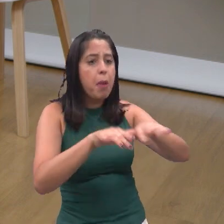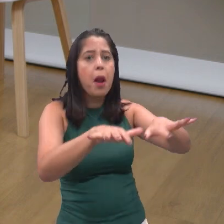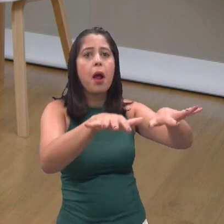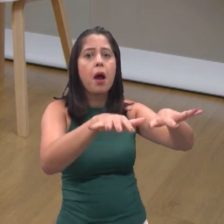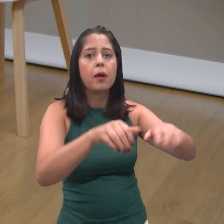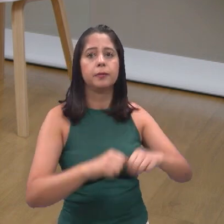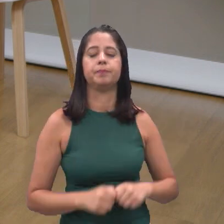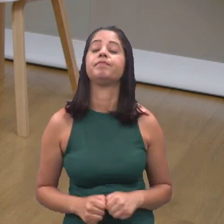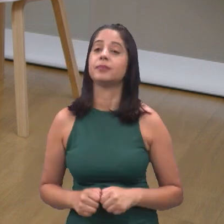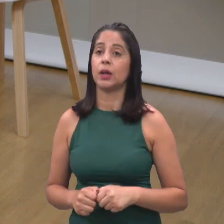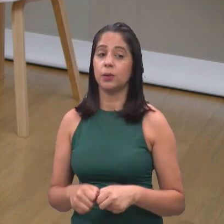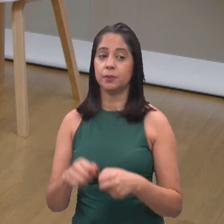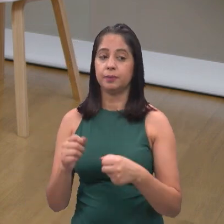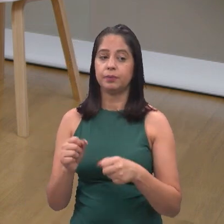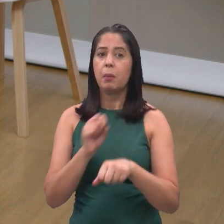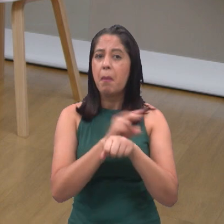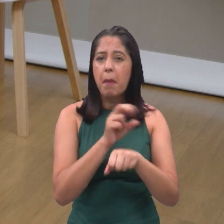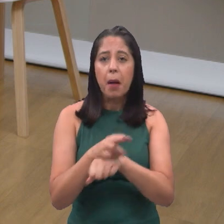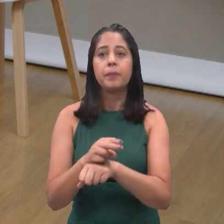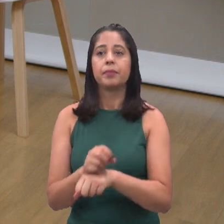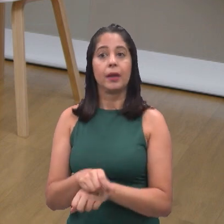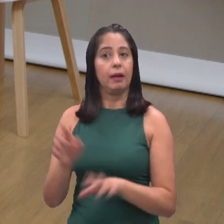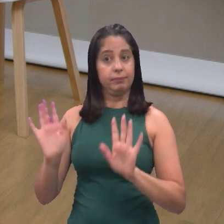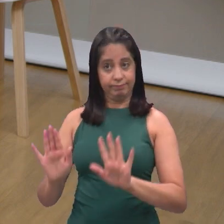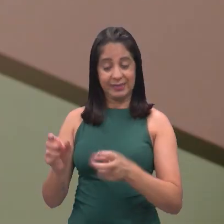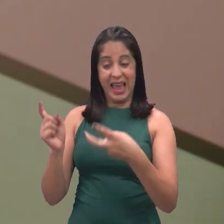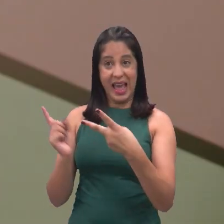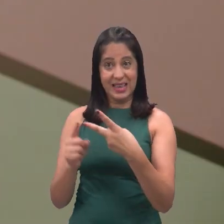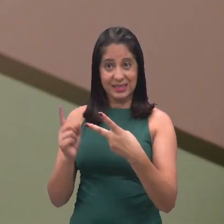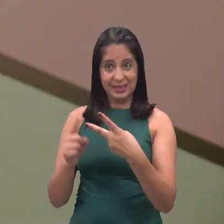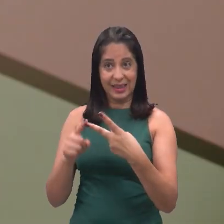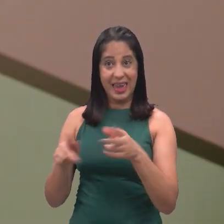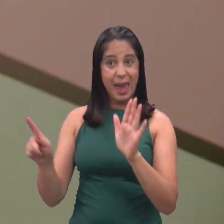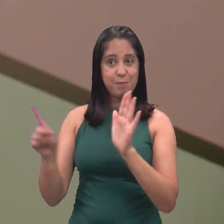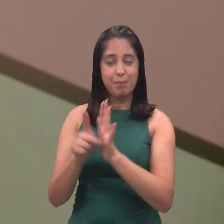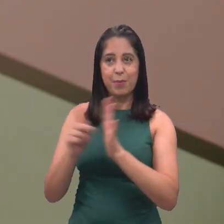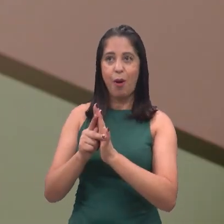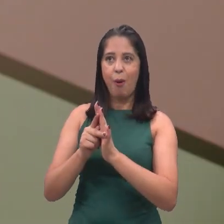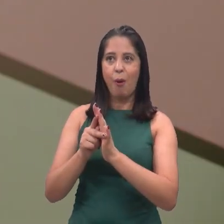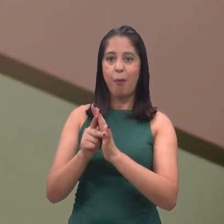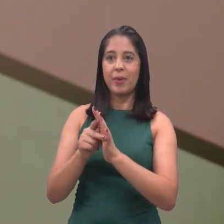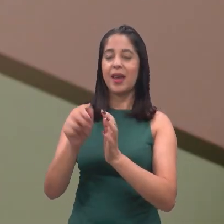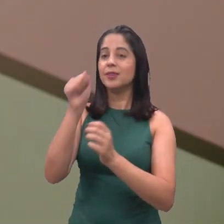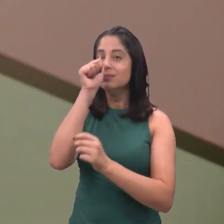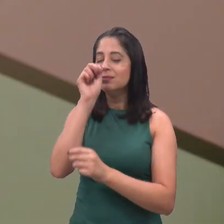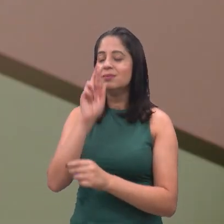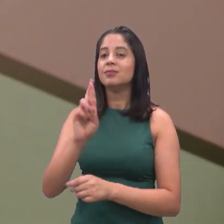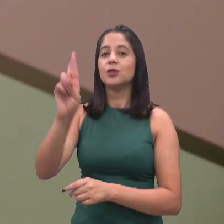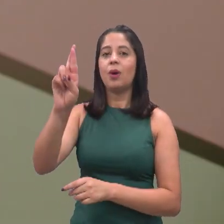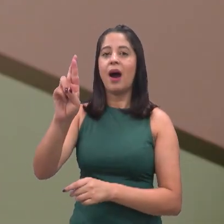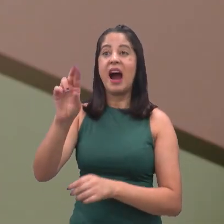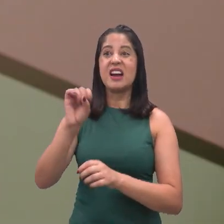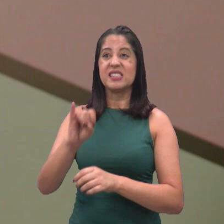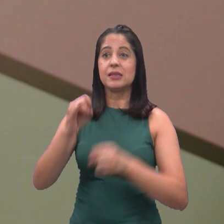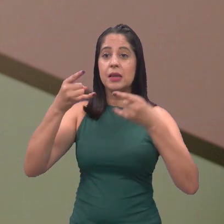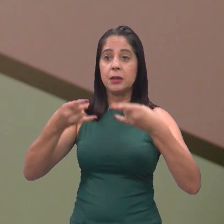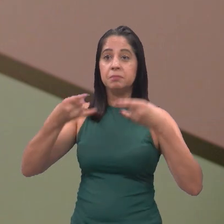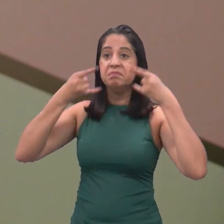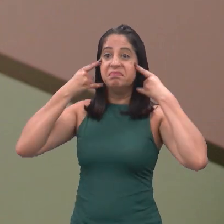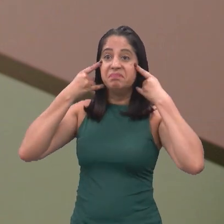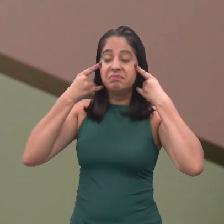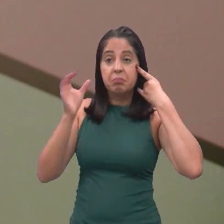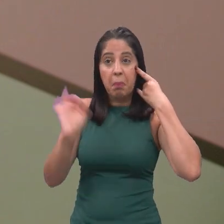A coqueluche ela é transmitida pelo ar e pelo contato. Então, se eu não estou protegido, a principal forma de